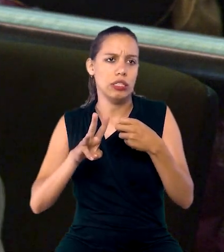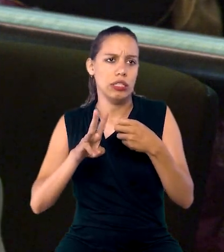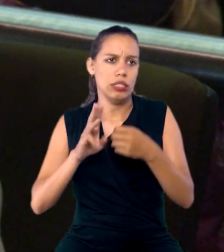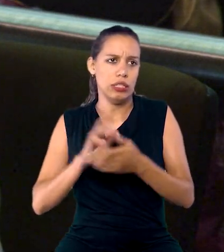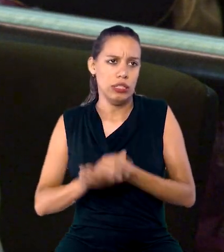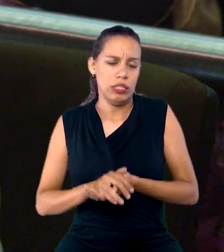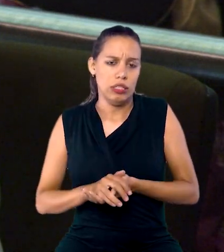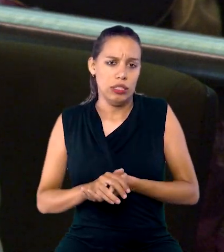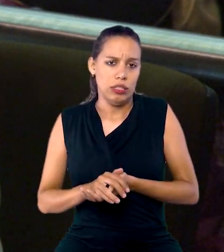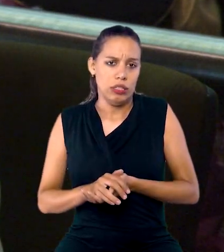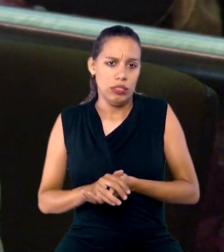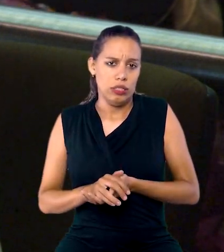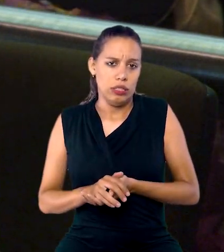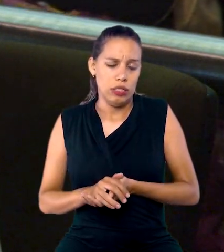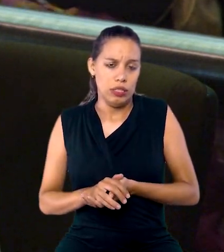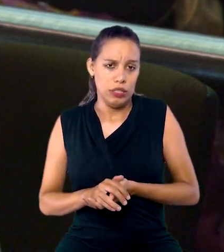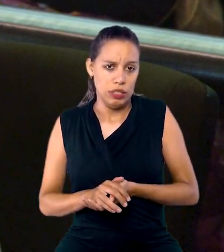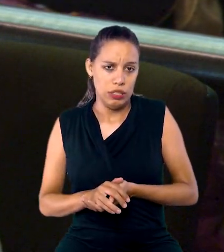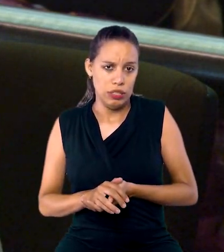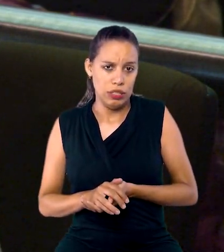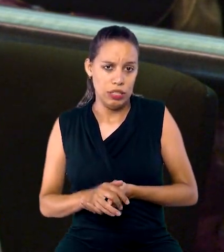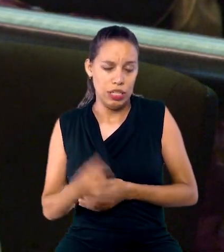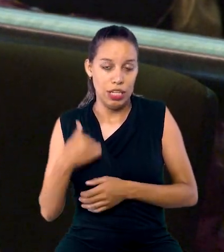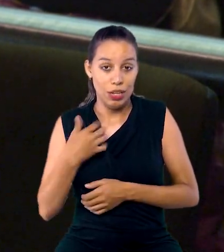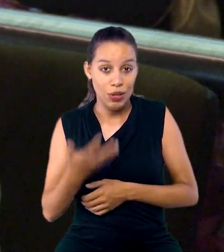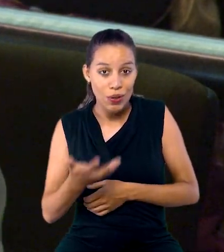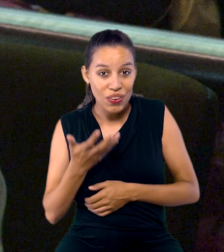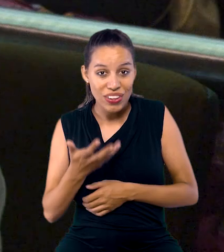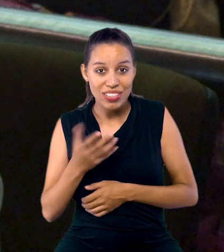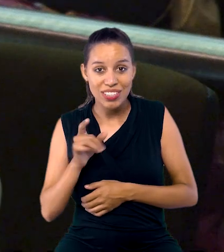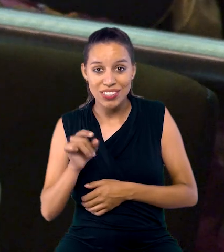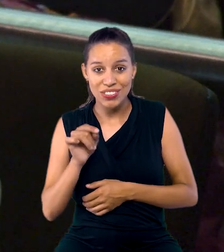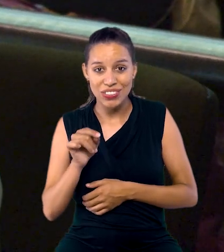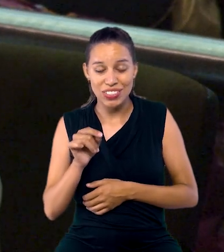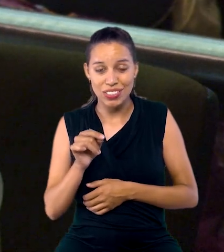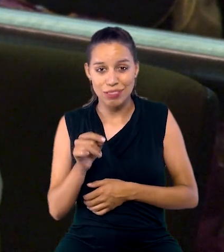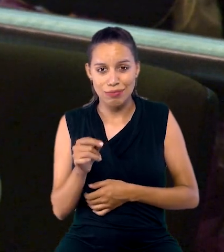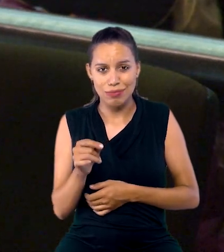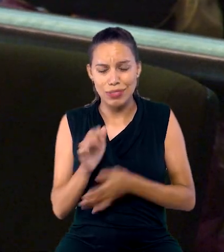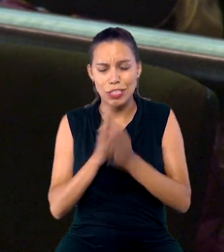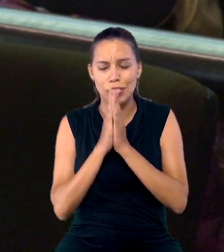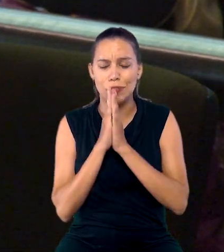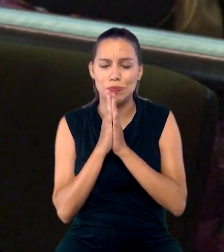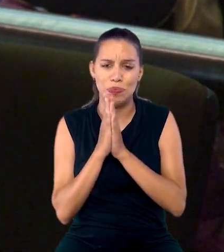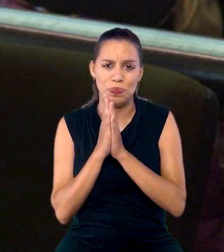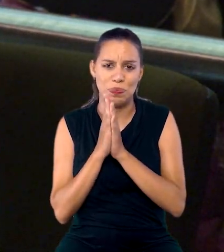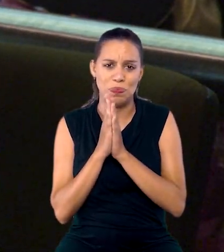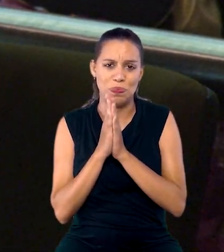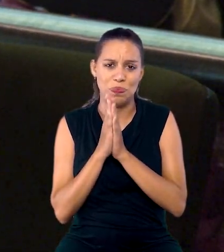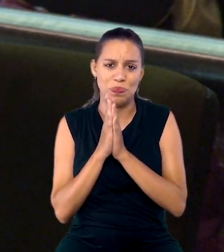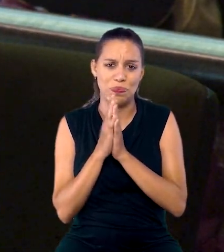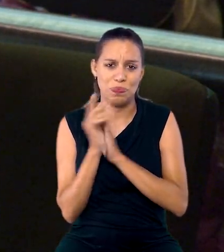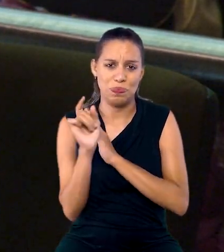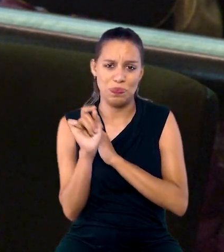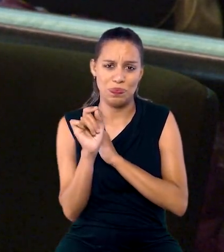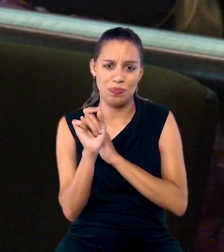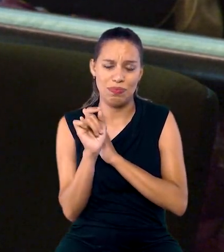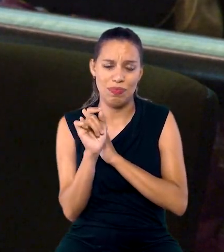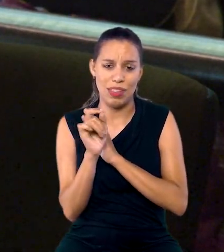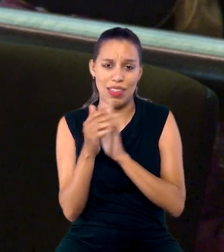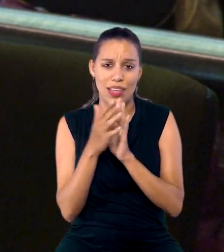cada pessoa que eu conversei. E eu queria isso como um apelo